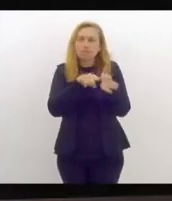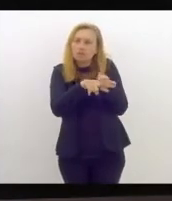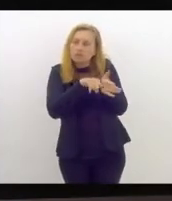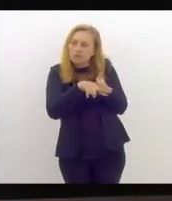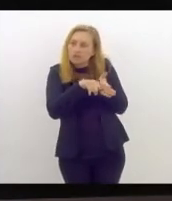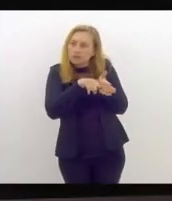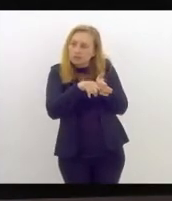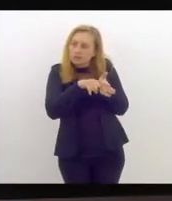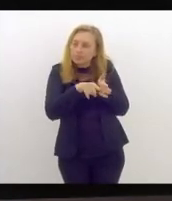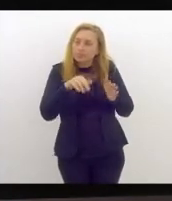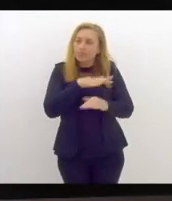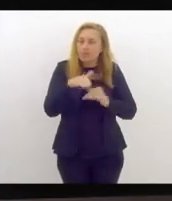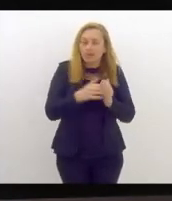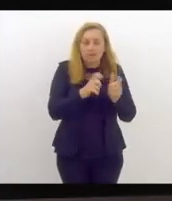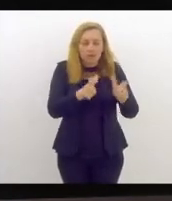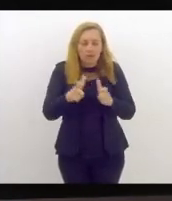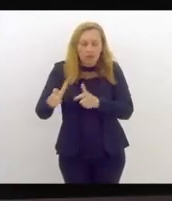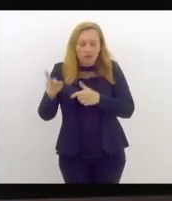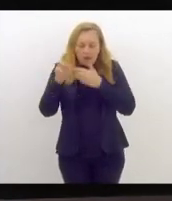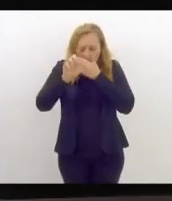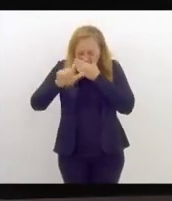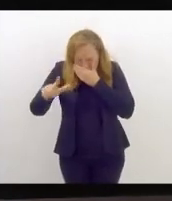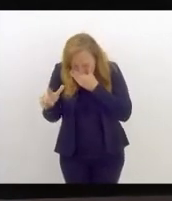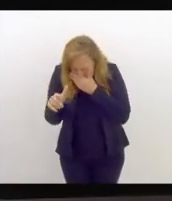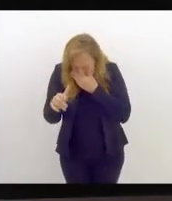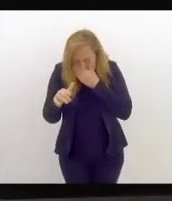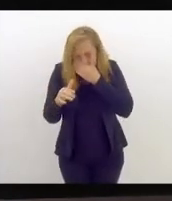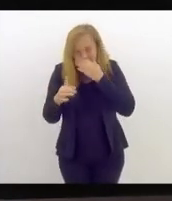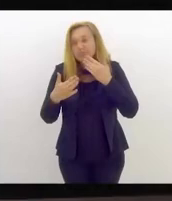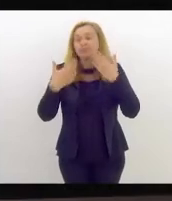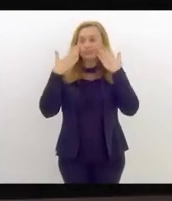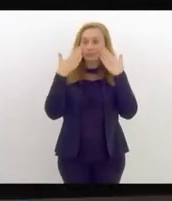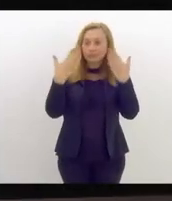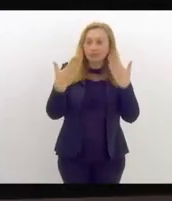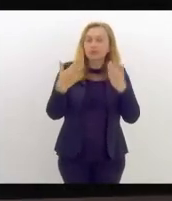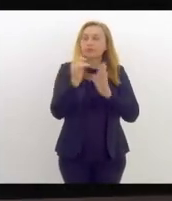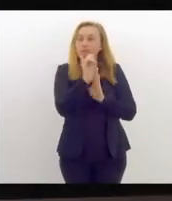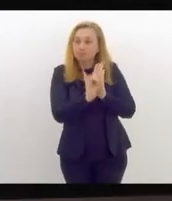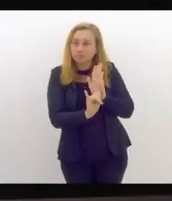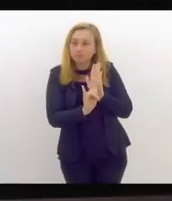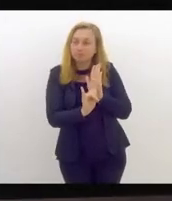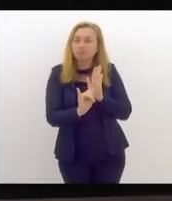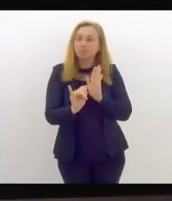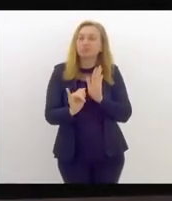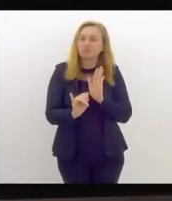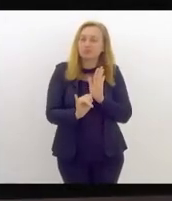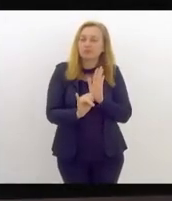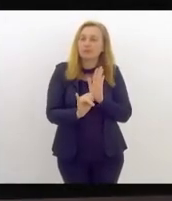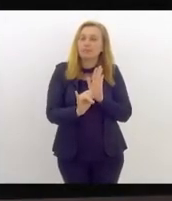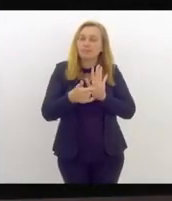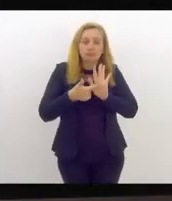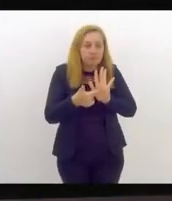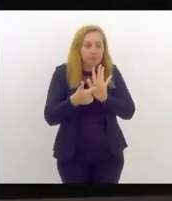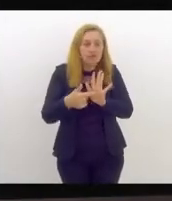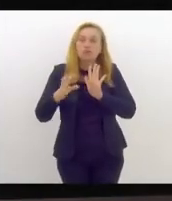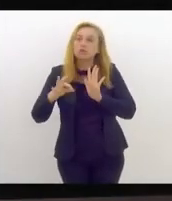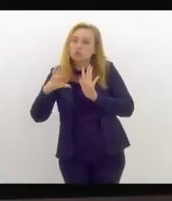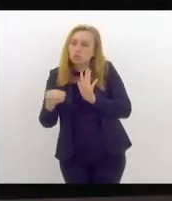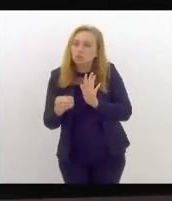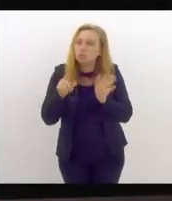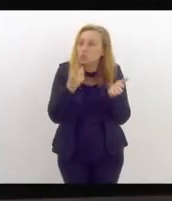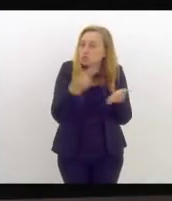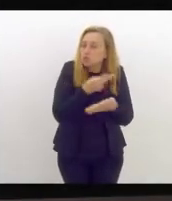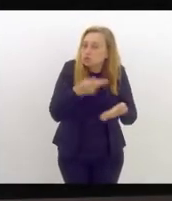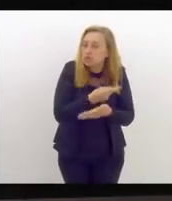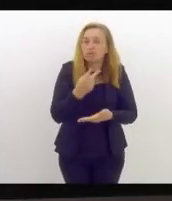em todos os ramais apresentando relatório Deputado valdec foi o nosso relator fizemos relatório enxuta apontando todas irregularidades e